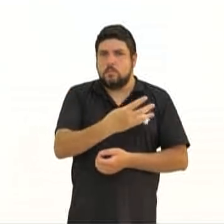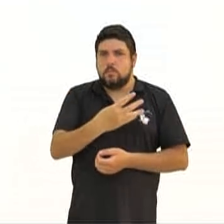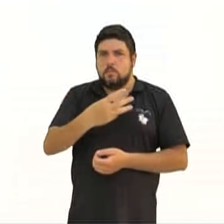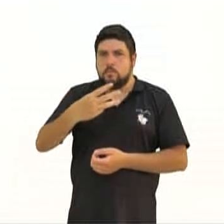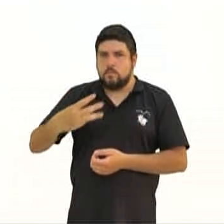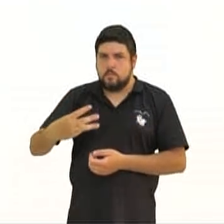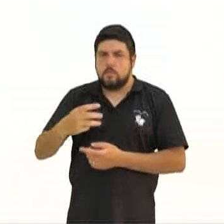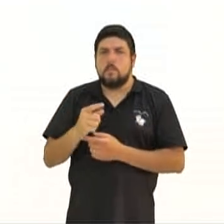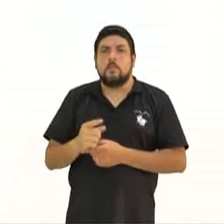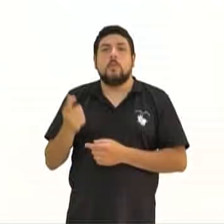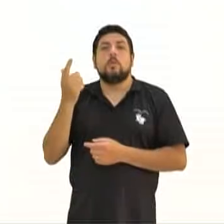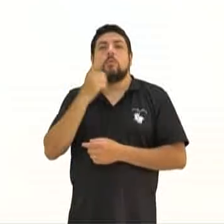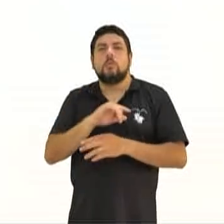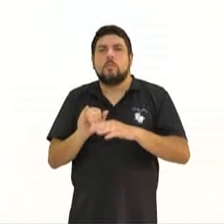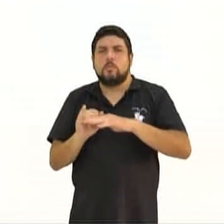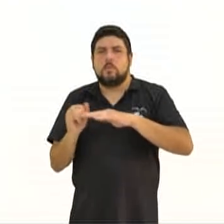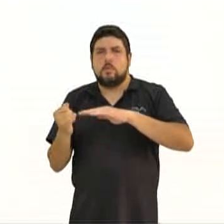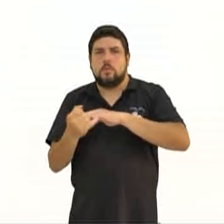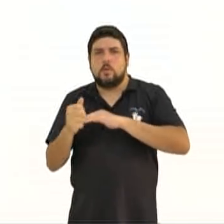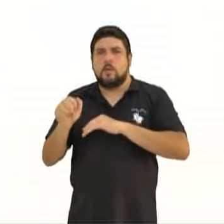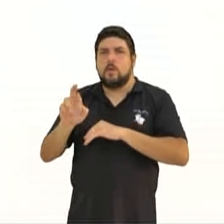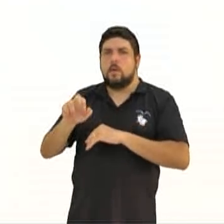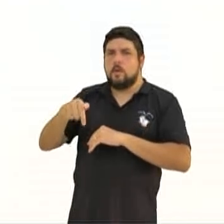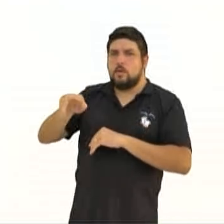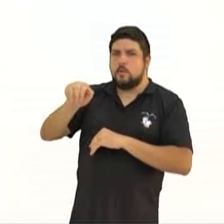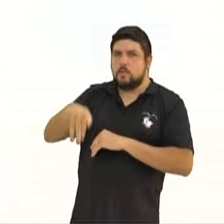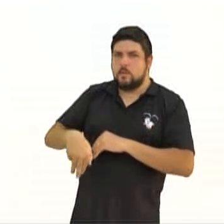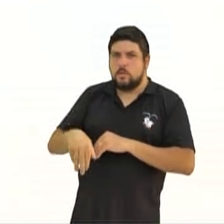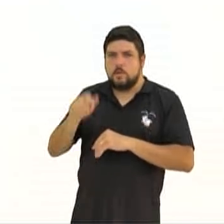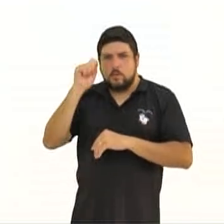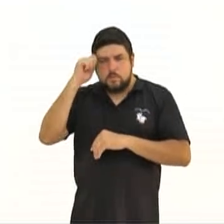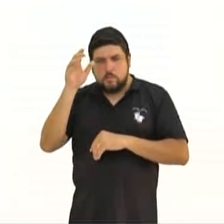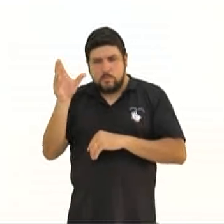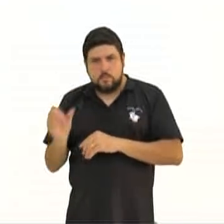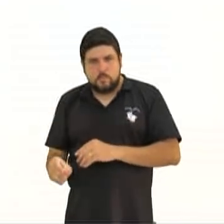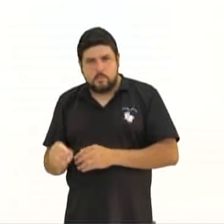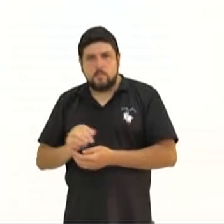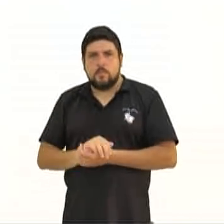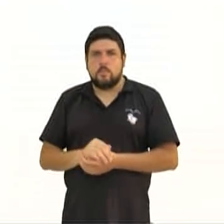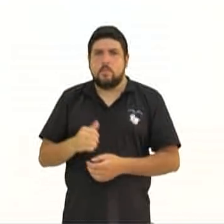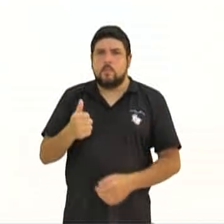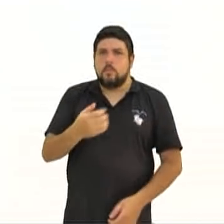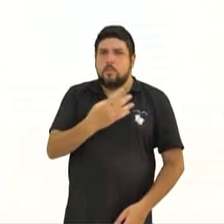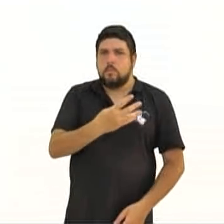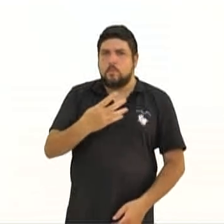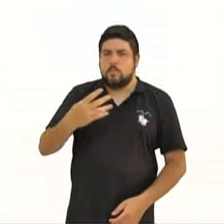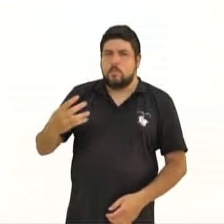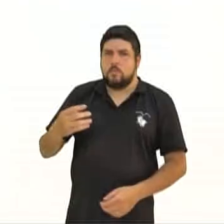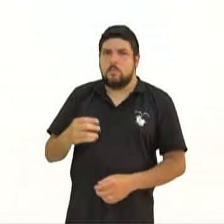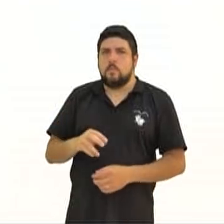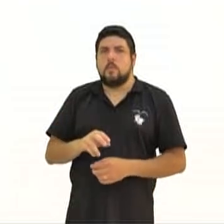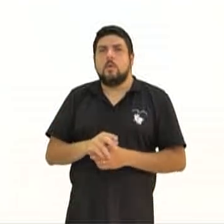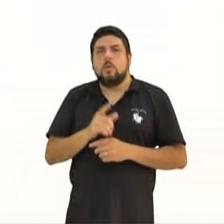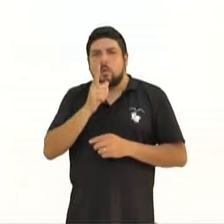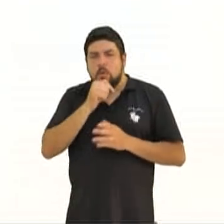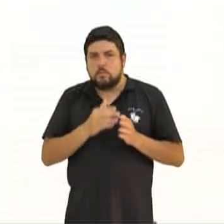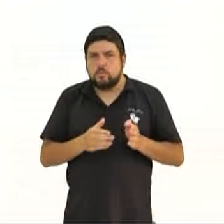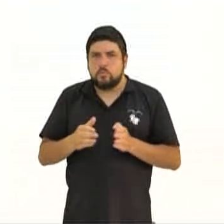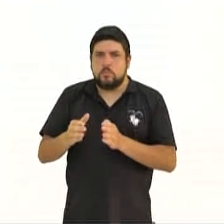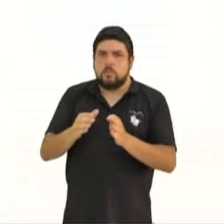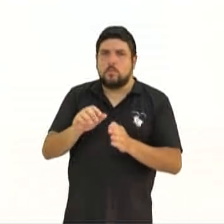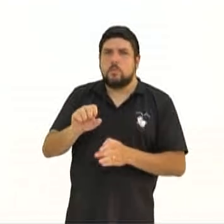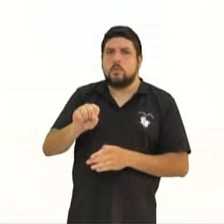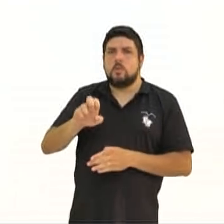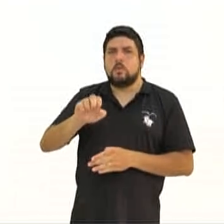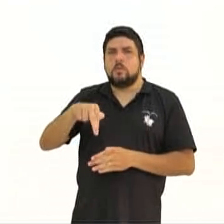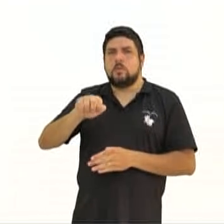1443, eles atingiram a ilha de Arquim, na costa da África. Em 1444, chegaram ao rio Senegal, onde ali eles construíram